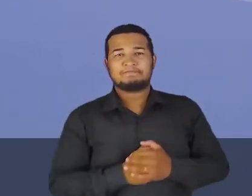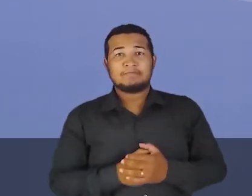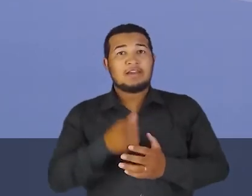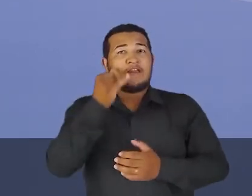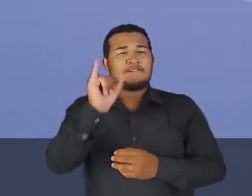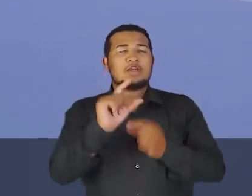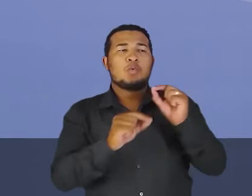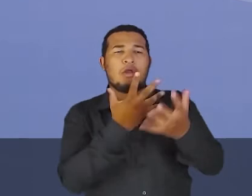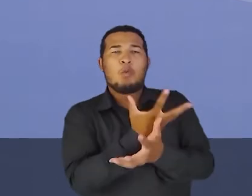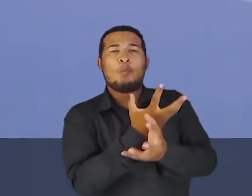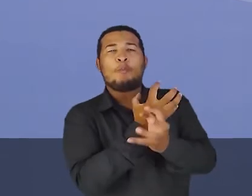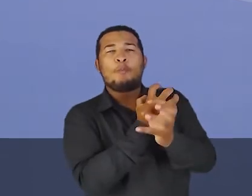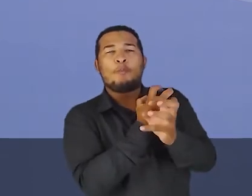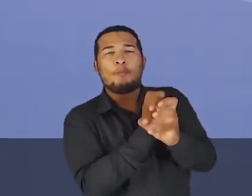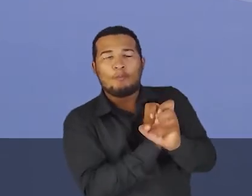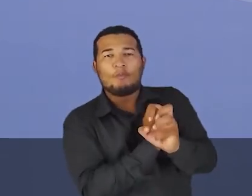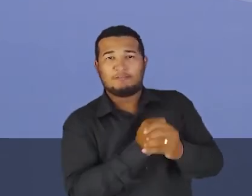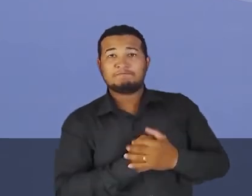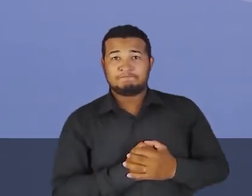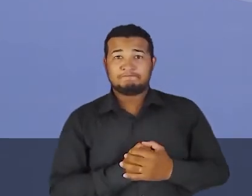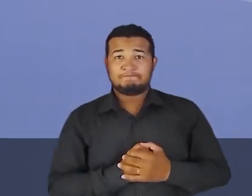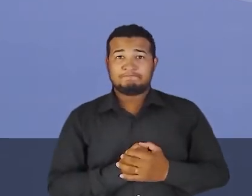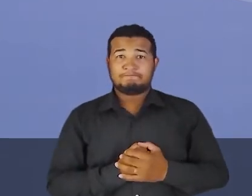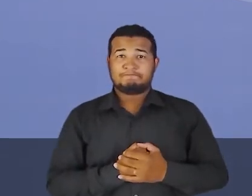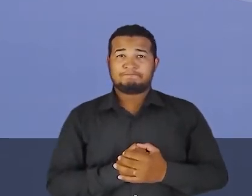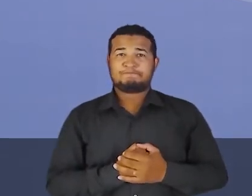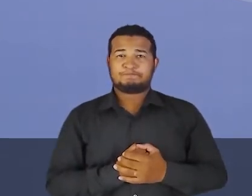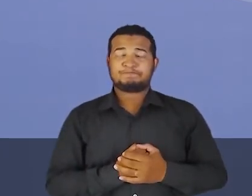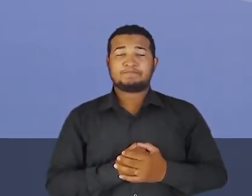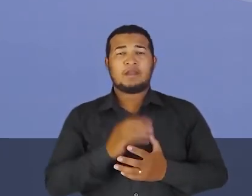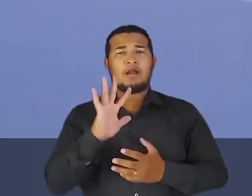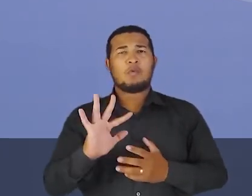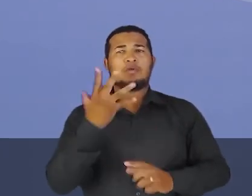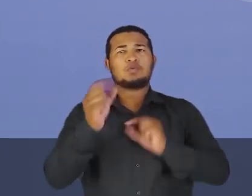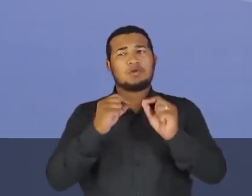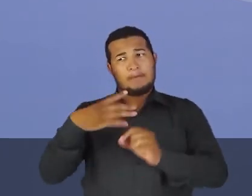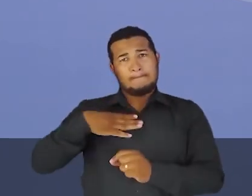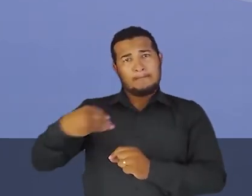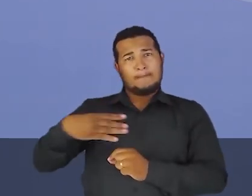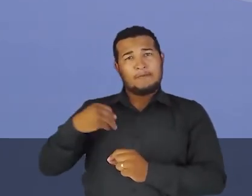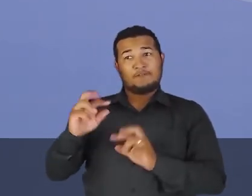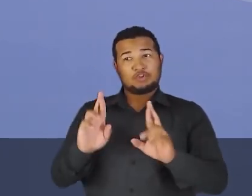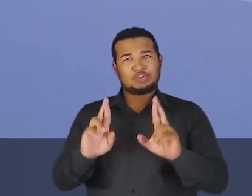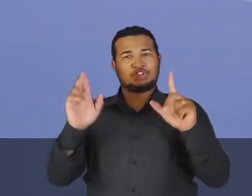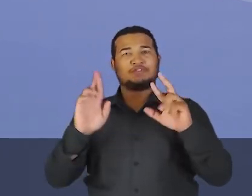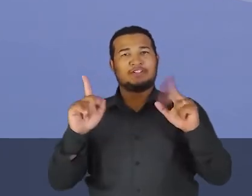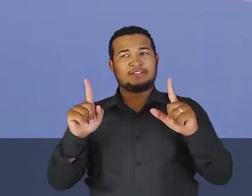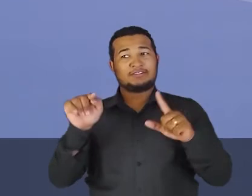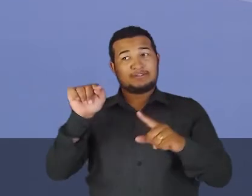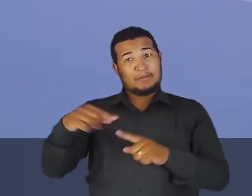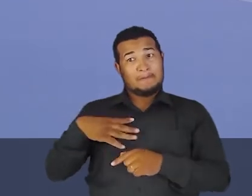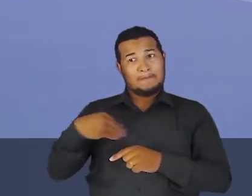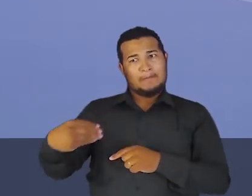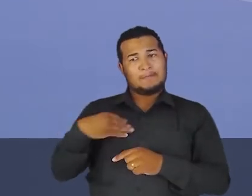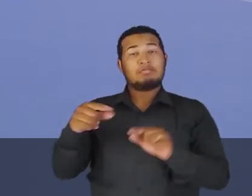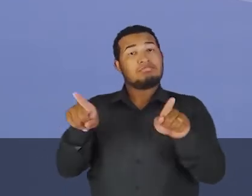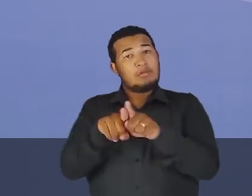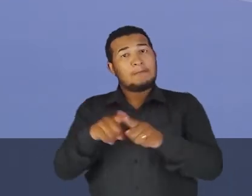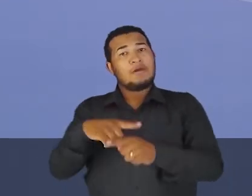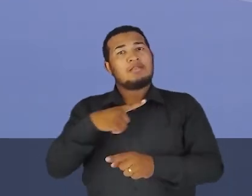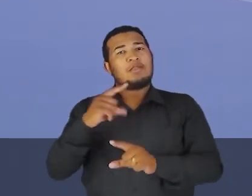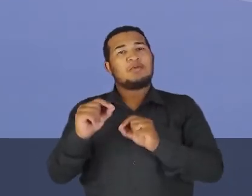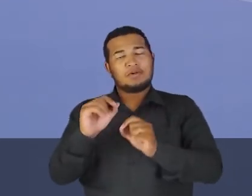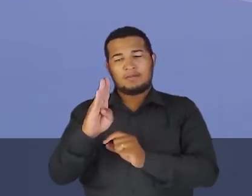impedindo a desidratação do embrião, certo? O que acontece nos mamíferos é diferente. O mamífero ele tem também a